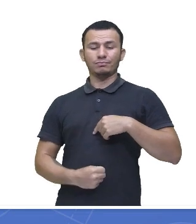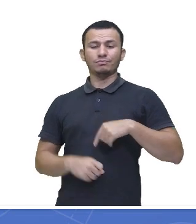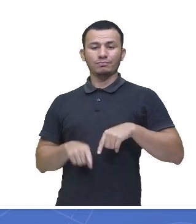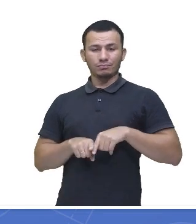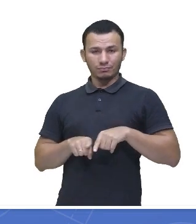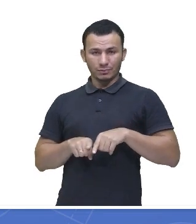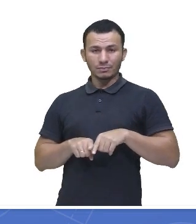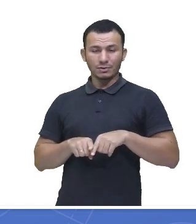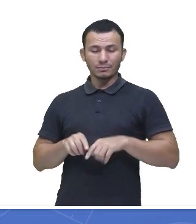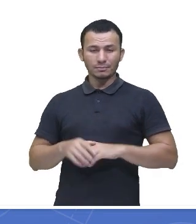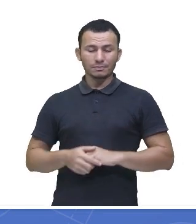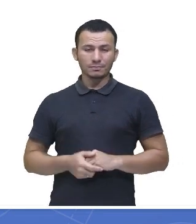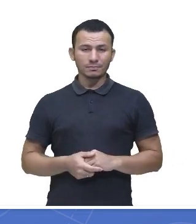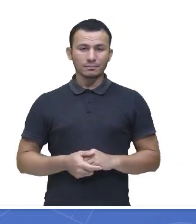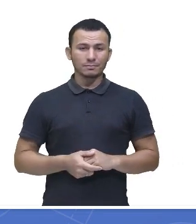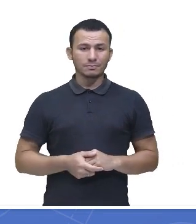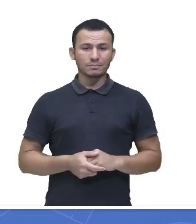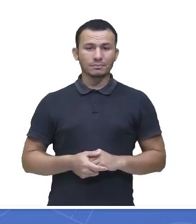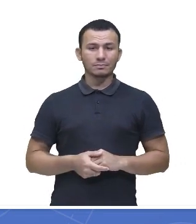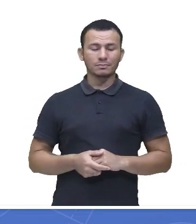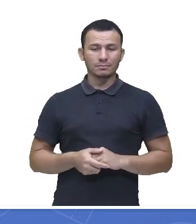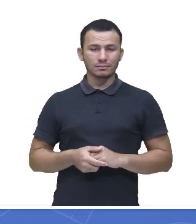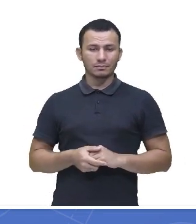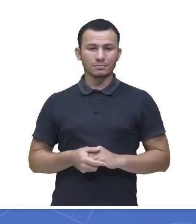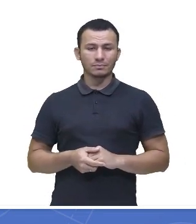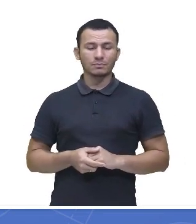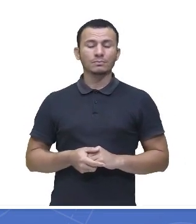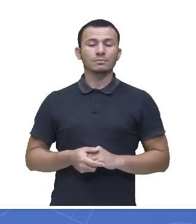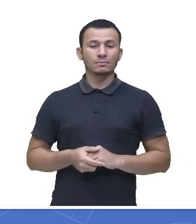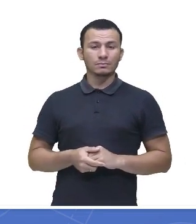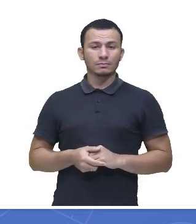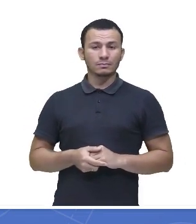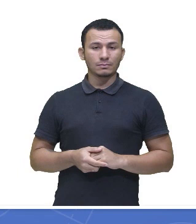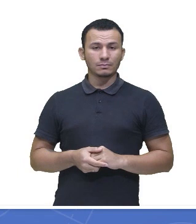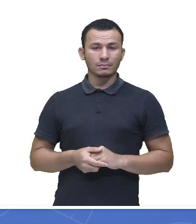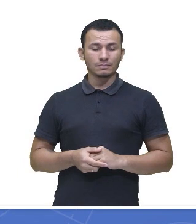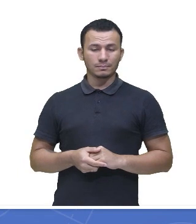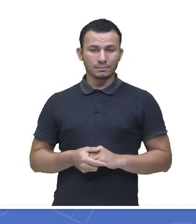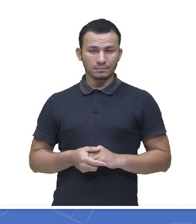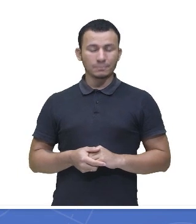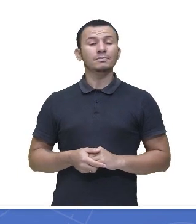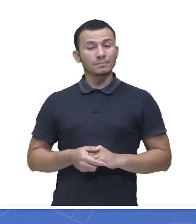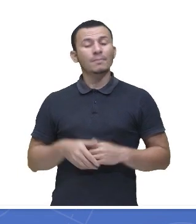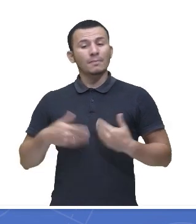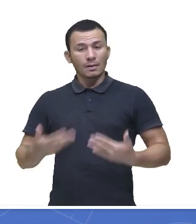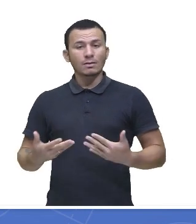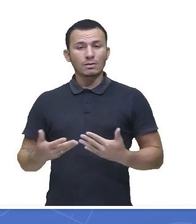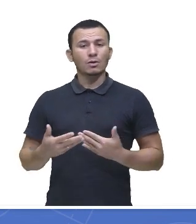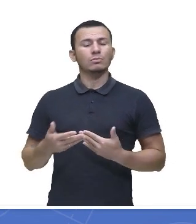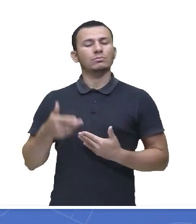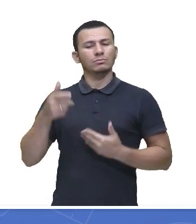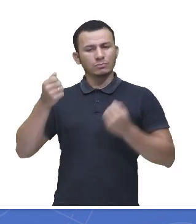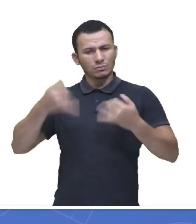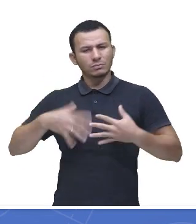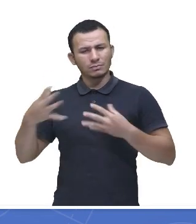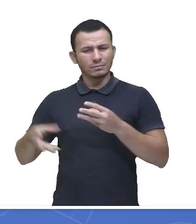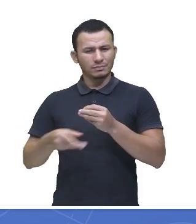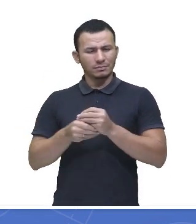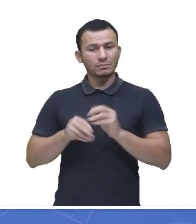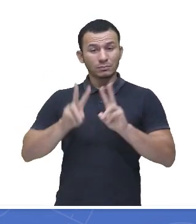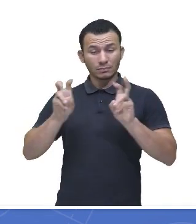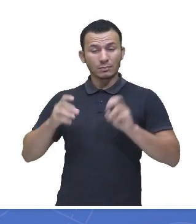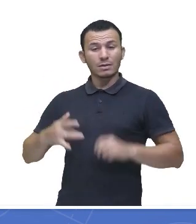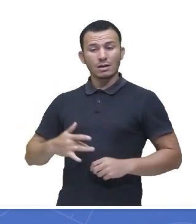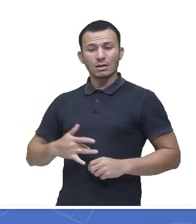intestino, o próximo órgão, que é o intestino delgado, ok? Então, uma outra coisa que eu quero enfatizar do estômago é